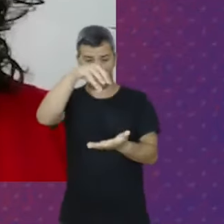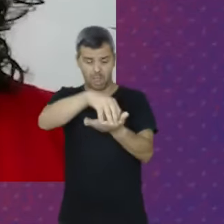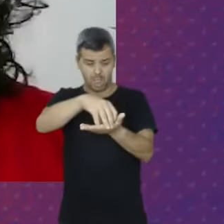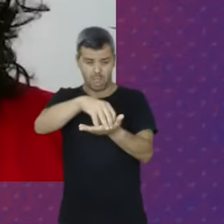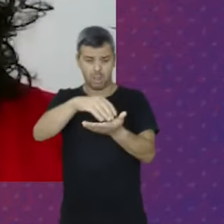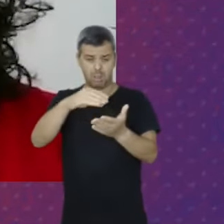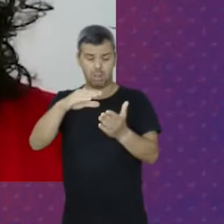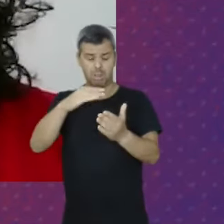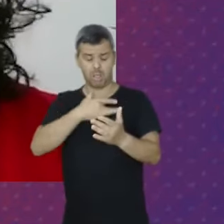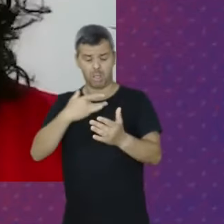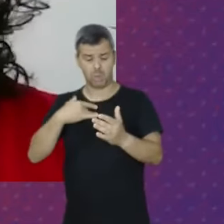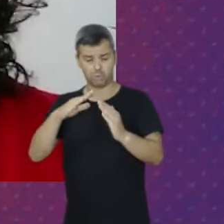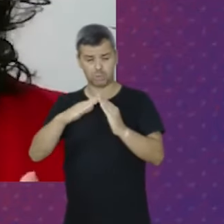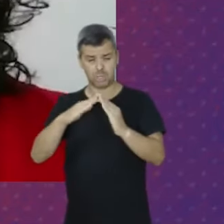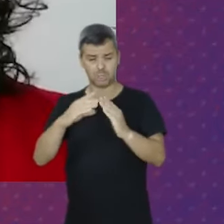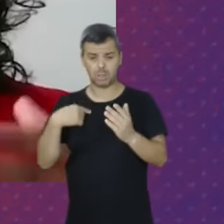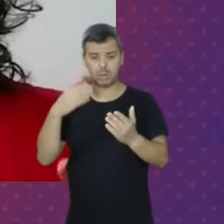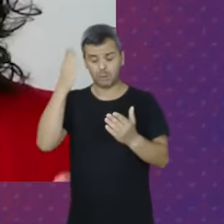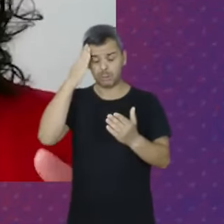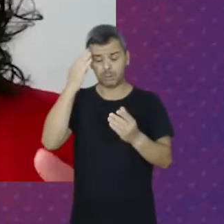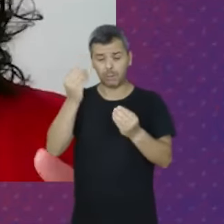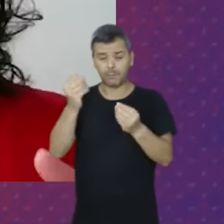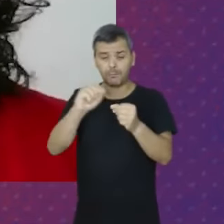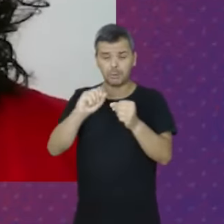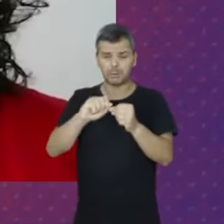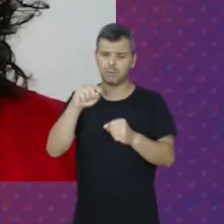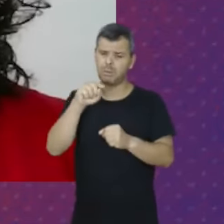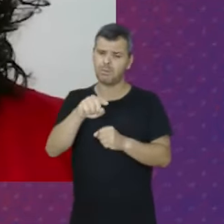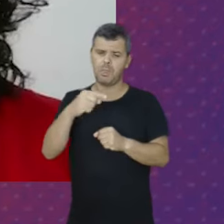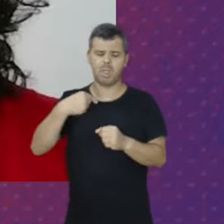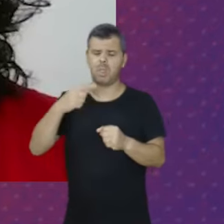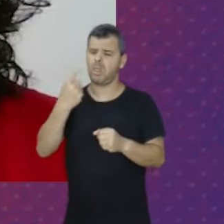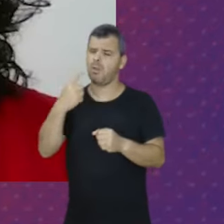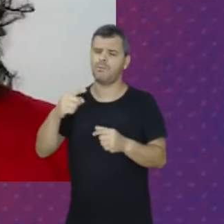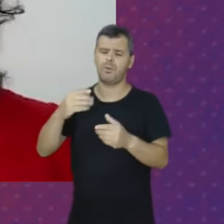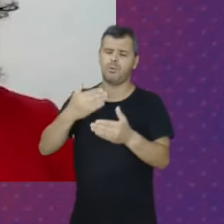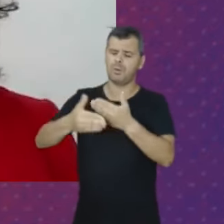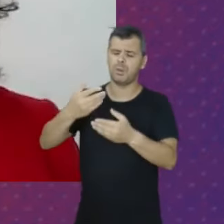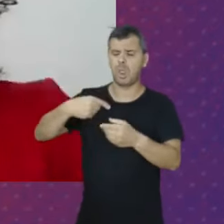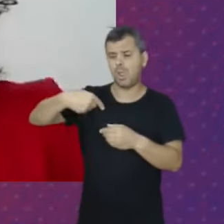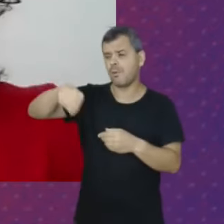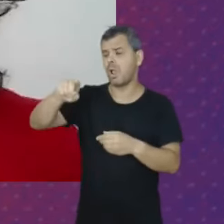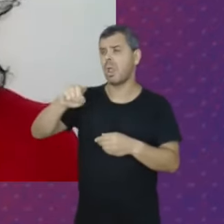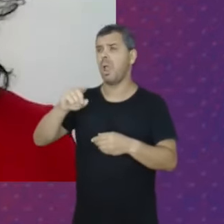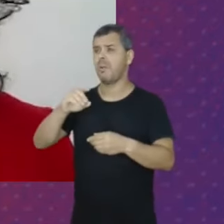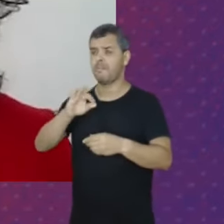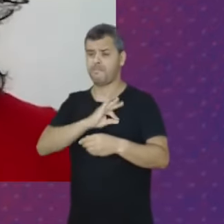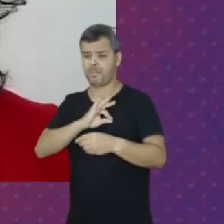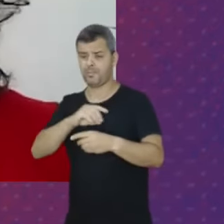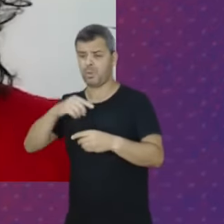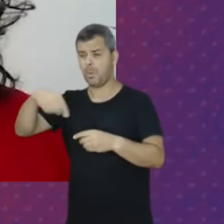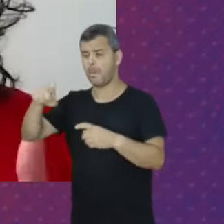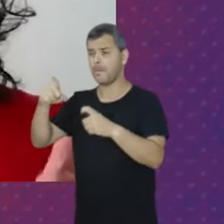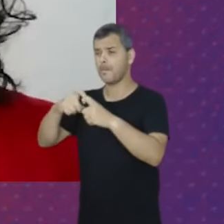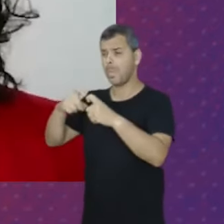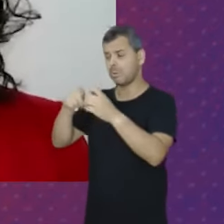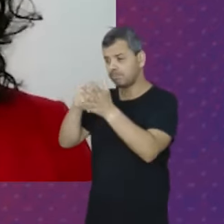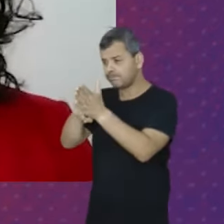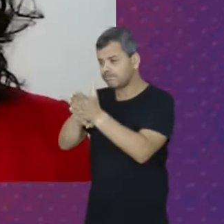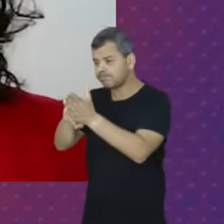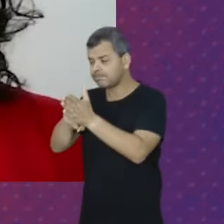pronto atendimento não souber o que fazer, ela vai dizer, não, eu não vou atender, vai na polícia, é um médico legista. Então,